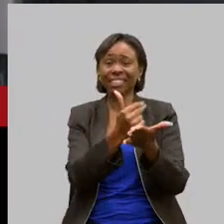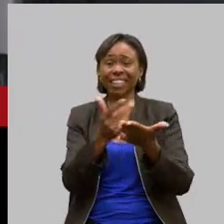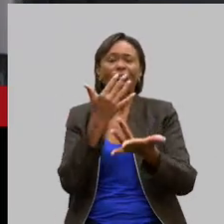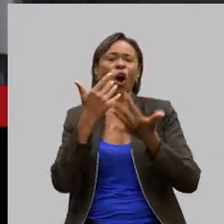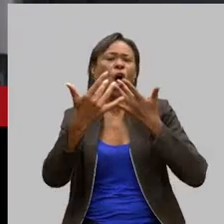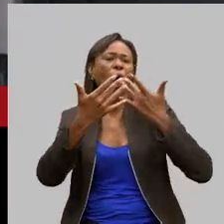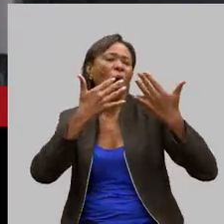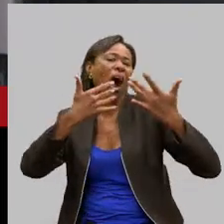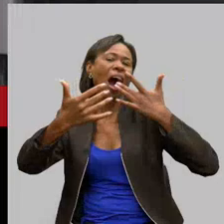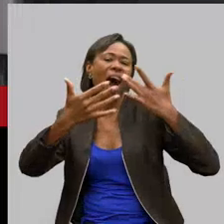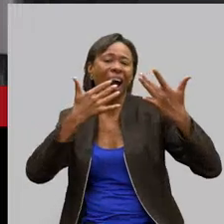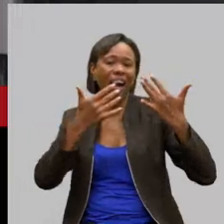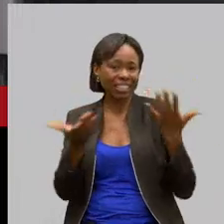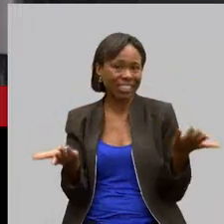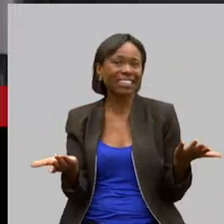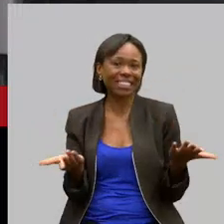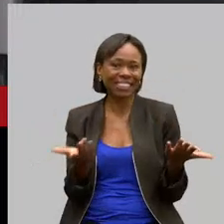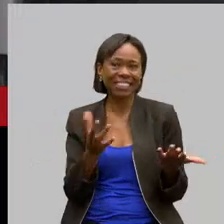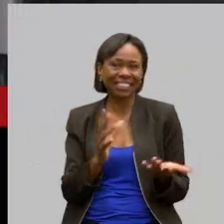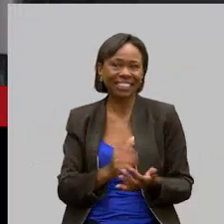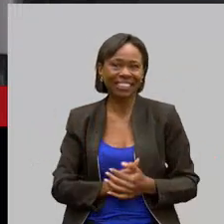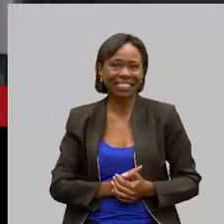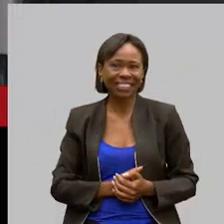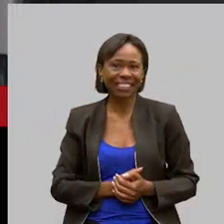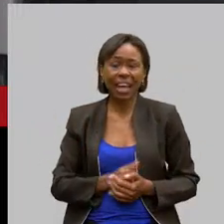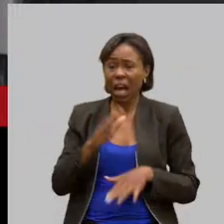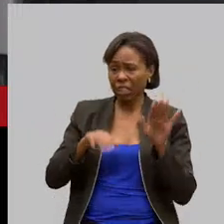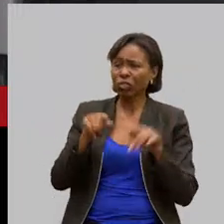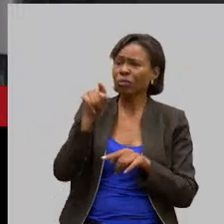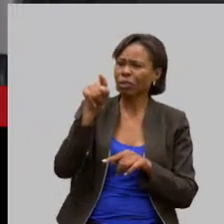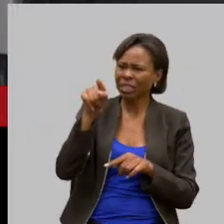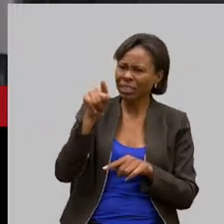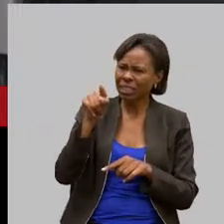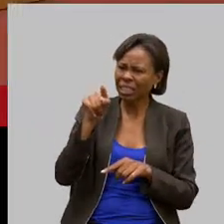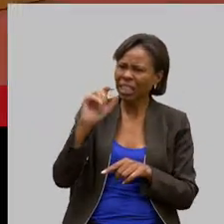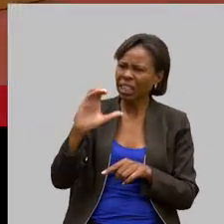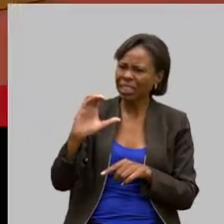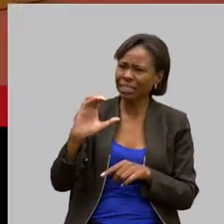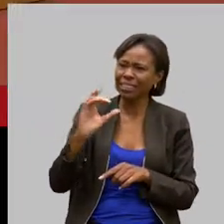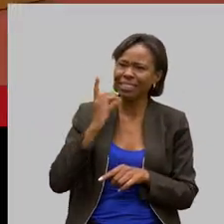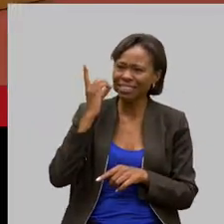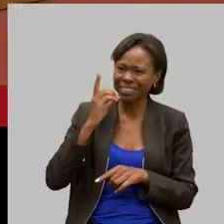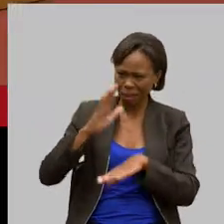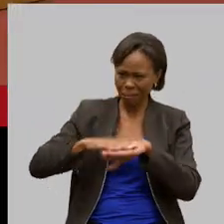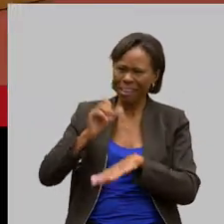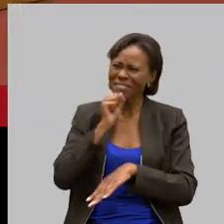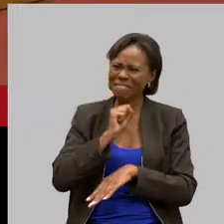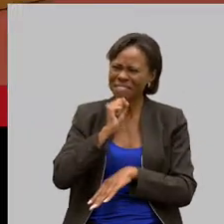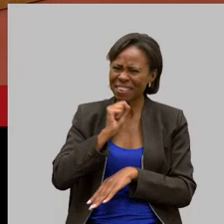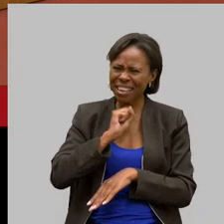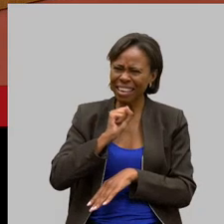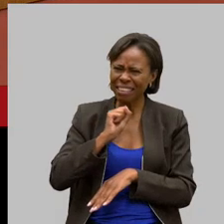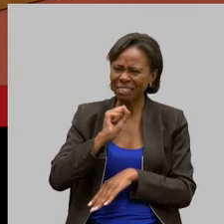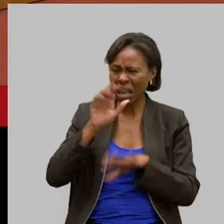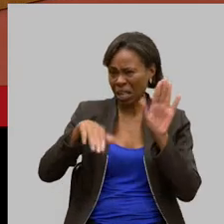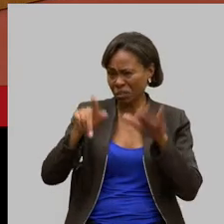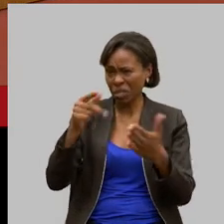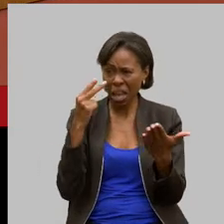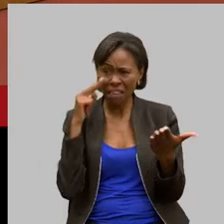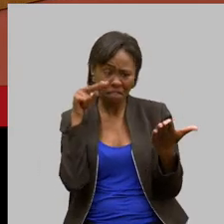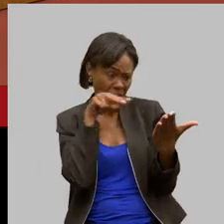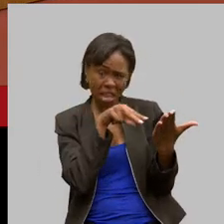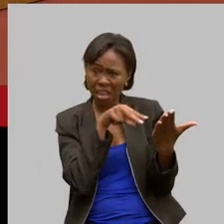cor né E às vezes até o senhor o senhor é mais velho daqui às vezes tem alguma coisa que o senhor vai aprender